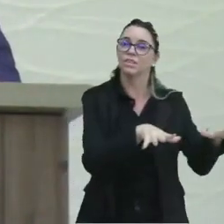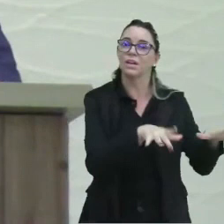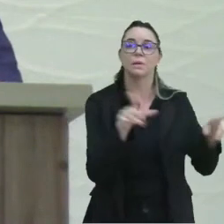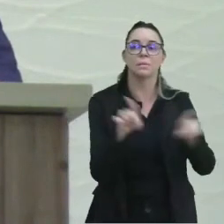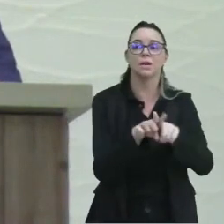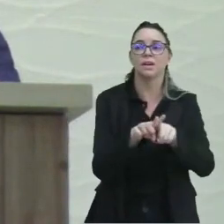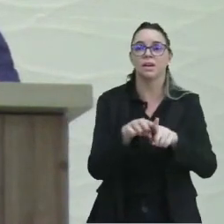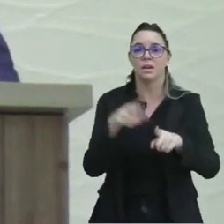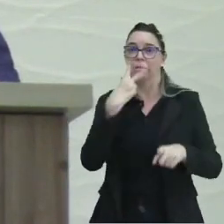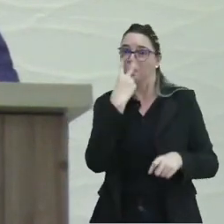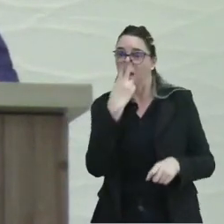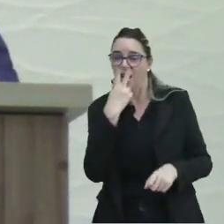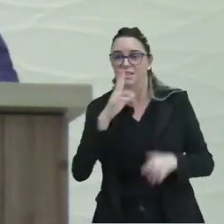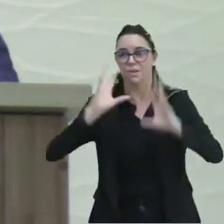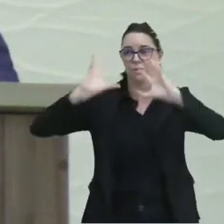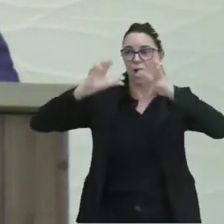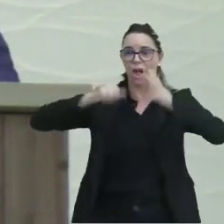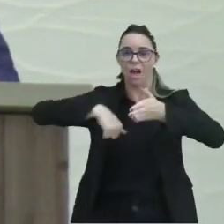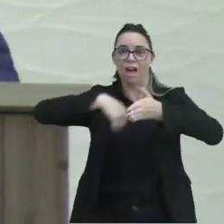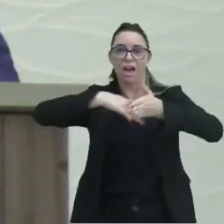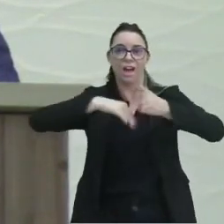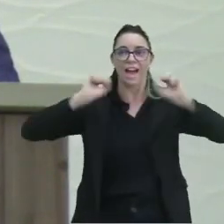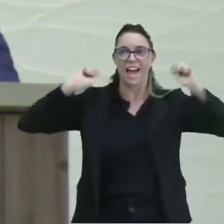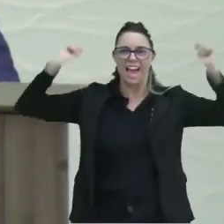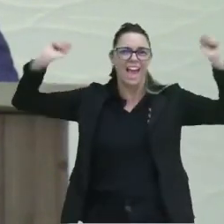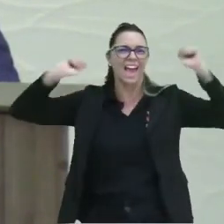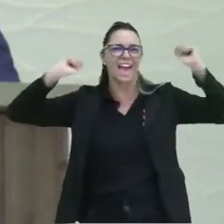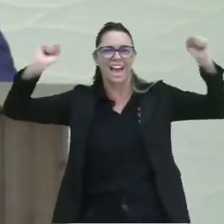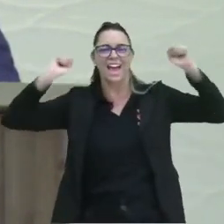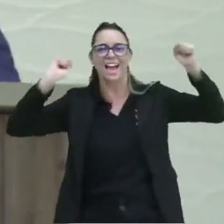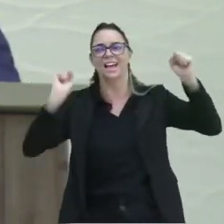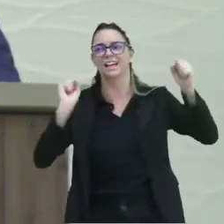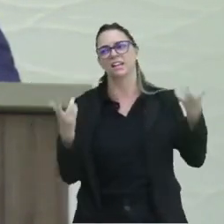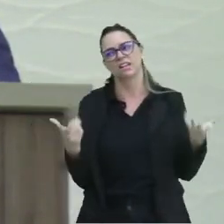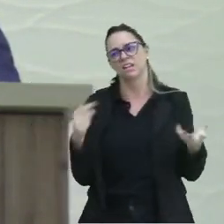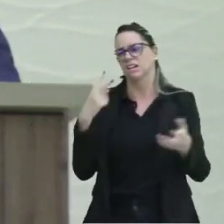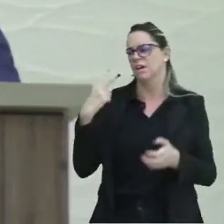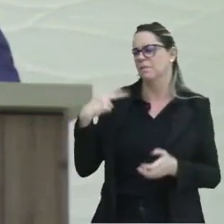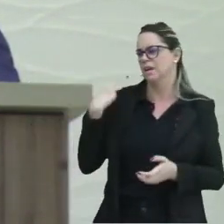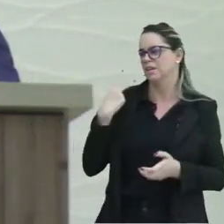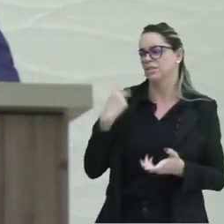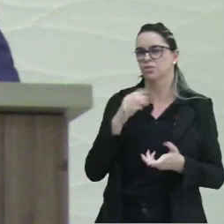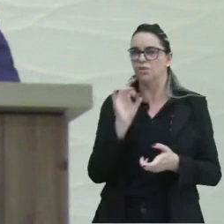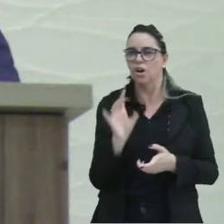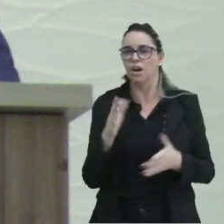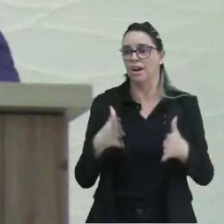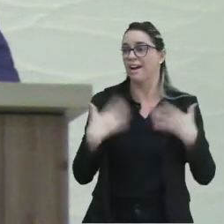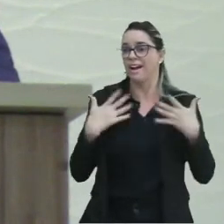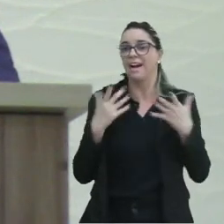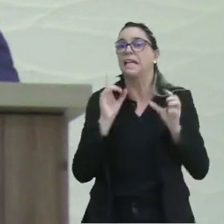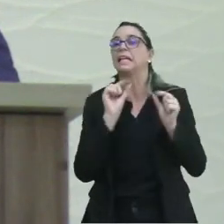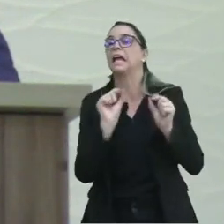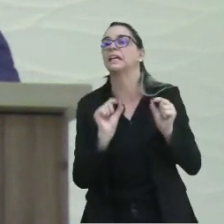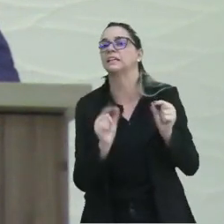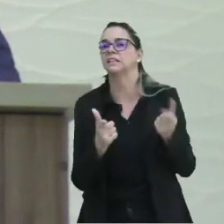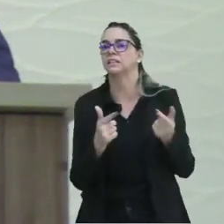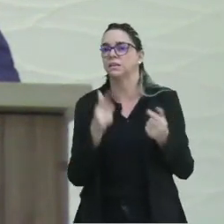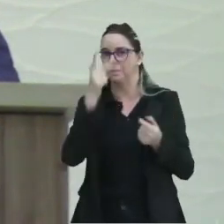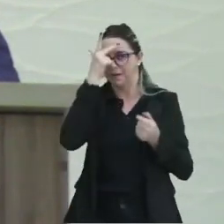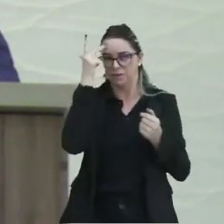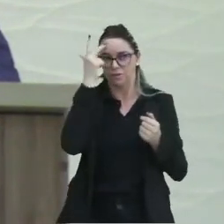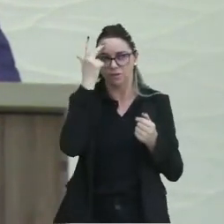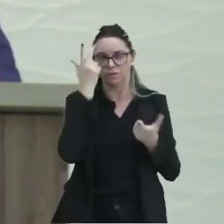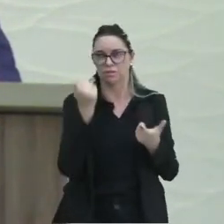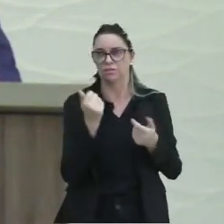de time de futebol. Então aquilo foi muito desgastante para essa Câmara, para os vereadores. Só ficou satisfeito com aquilo aqueles que torcem para o quanto